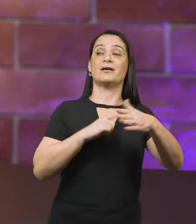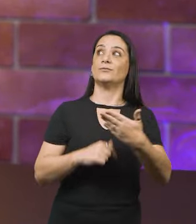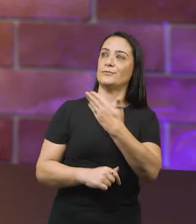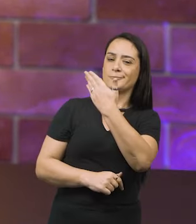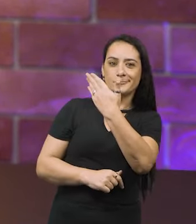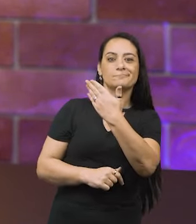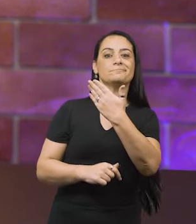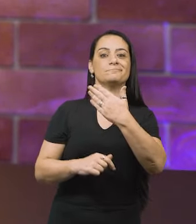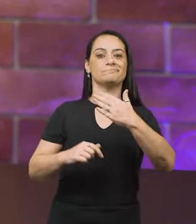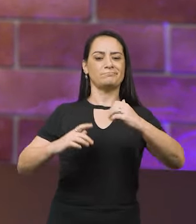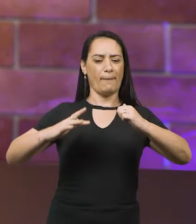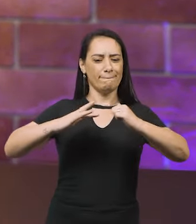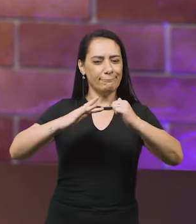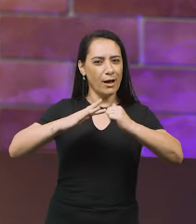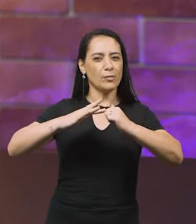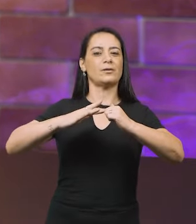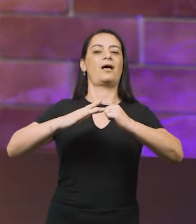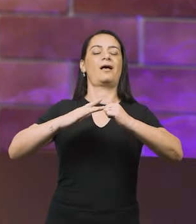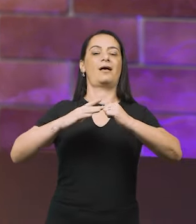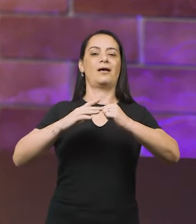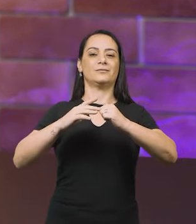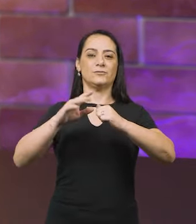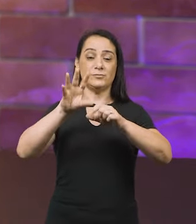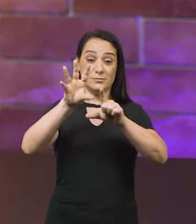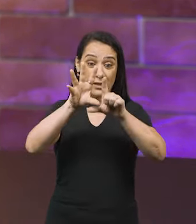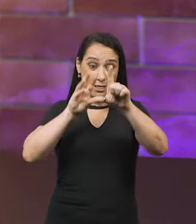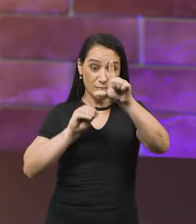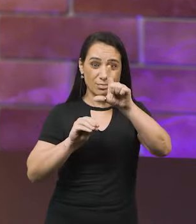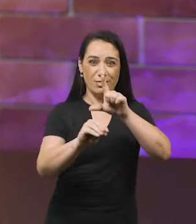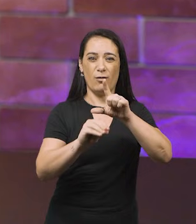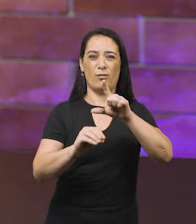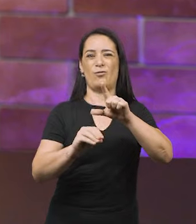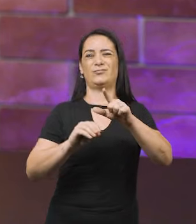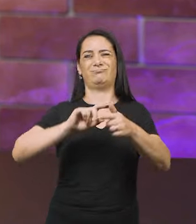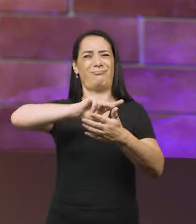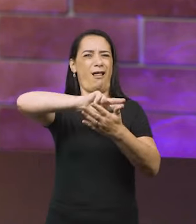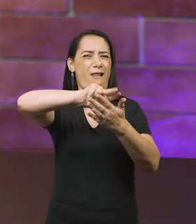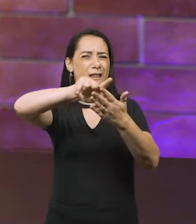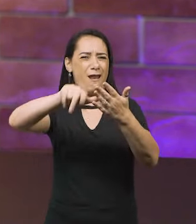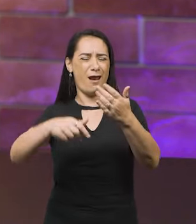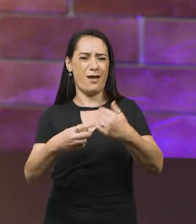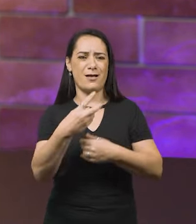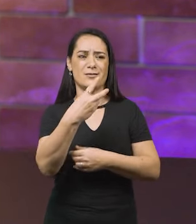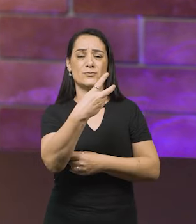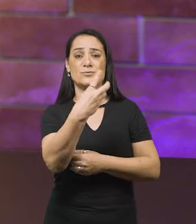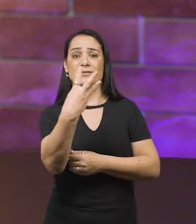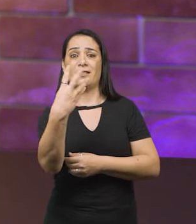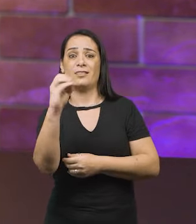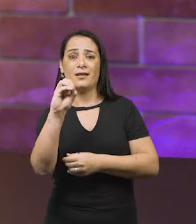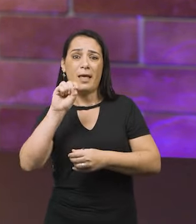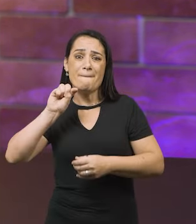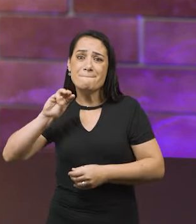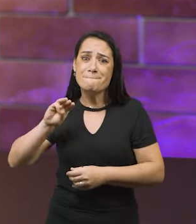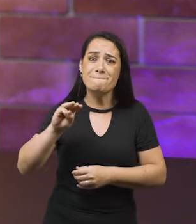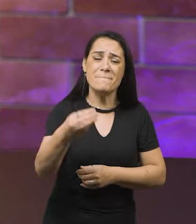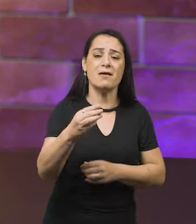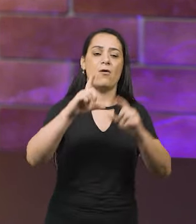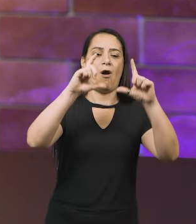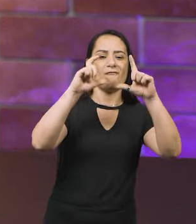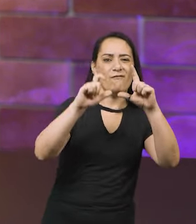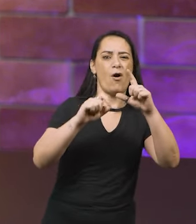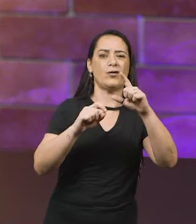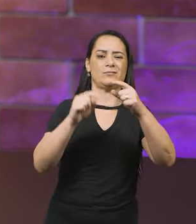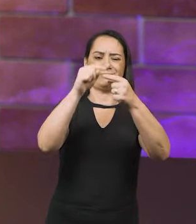das aplicações com o Adobe Stock, o banco de ativos da Adobe, onde é possível fazer o download ilimitado de mais de